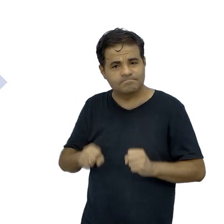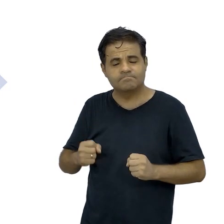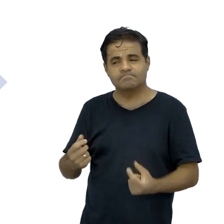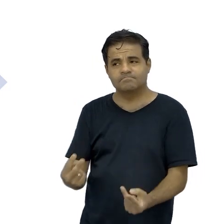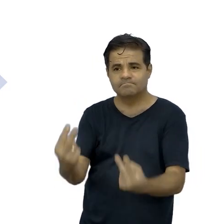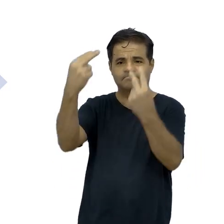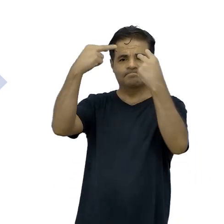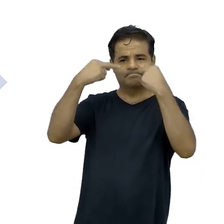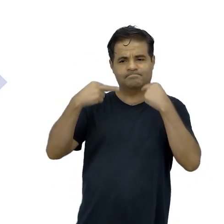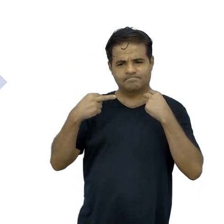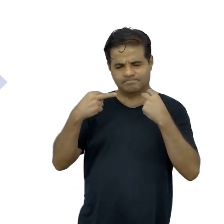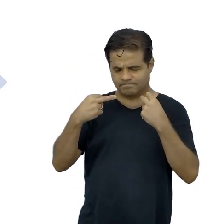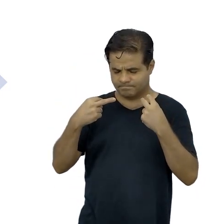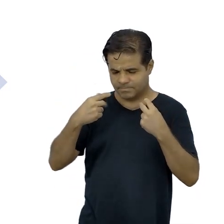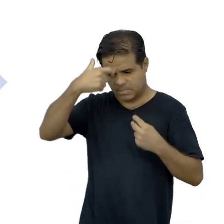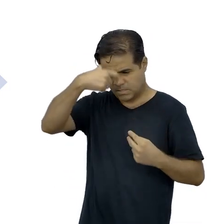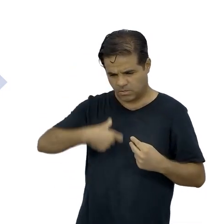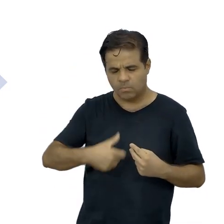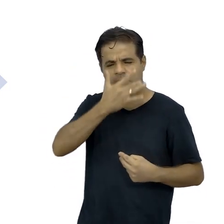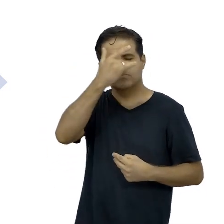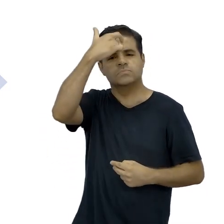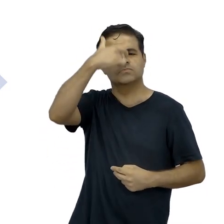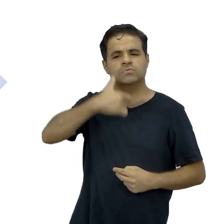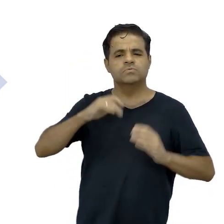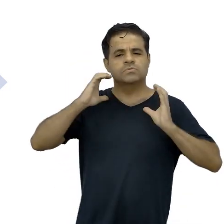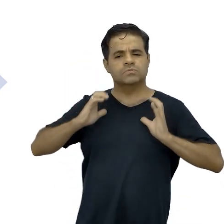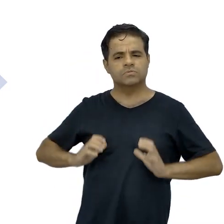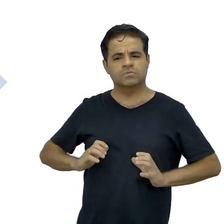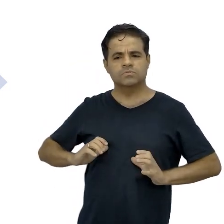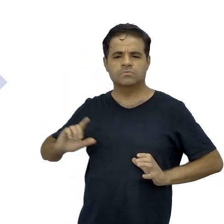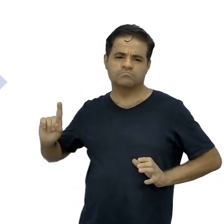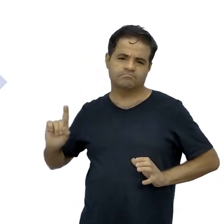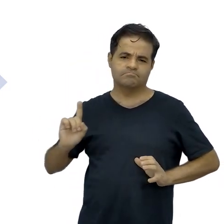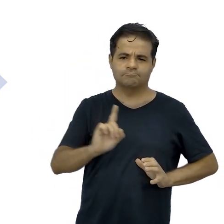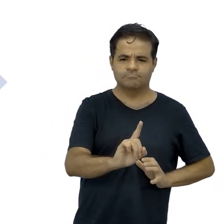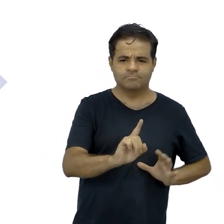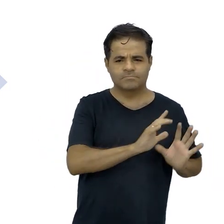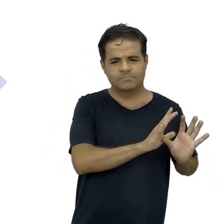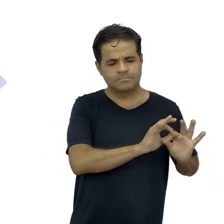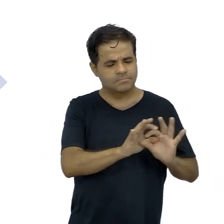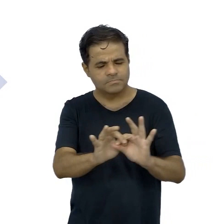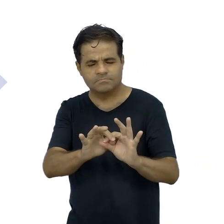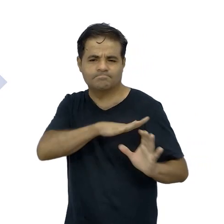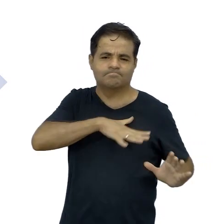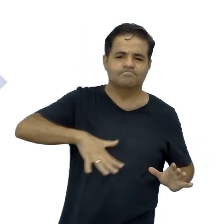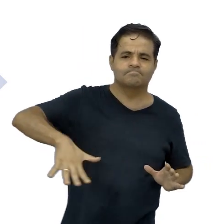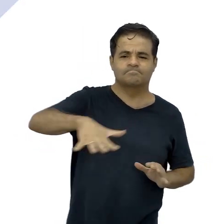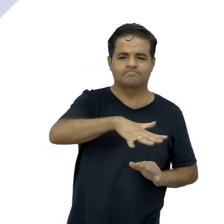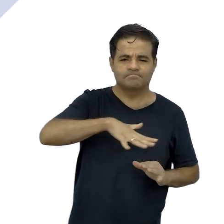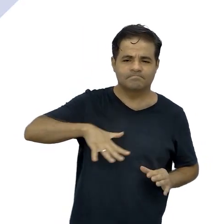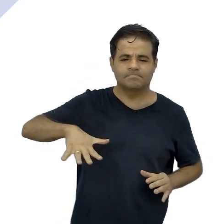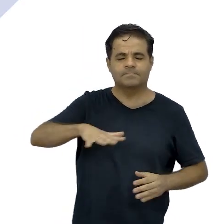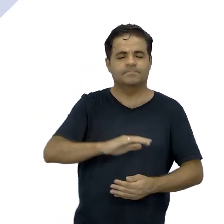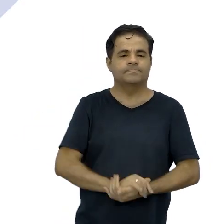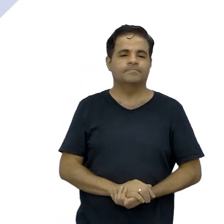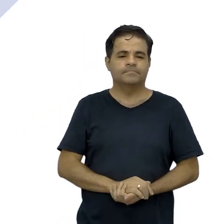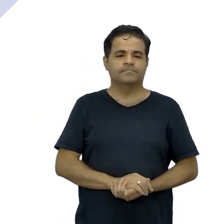veja, se considere como um cidadão realmente inserido no seu contexto, no seu meio. Tá?